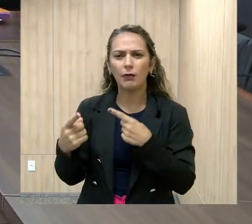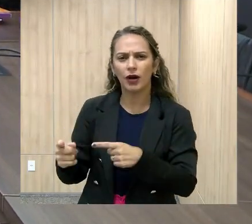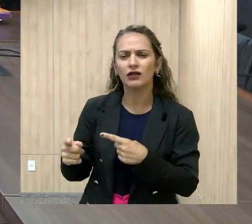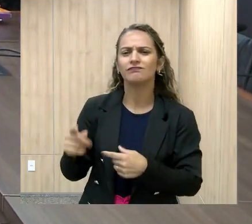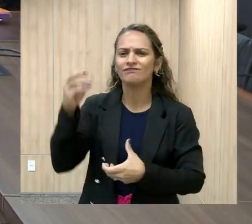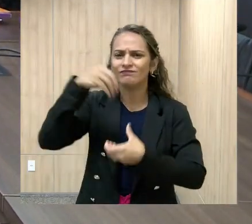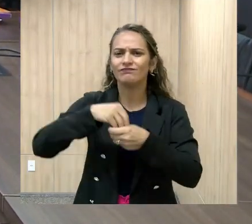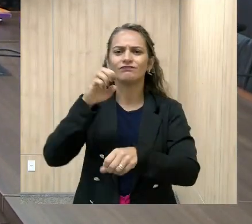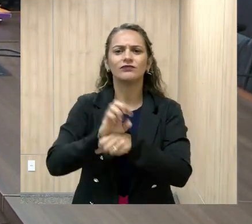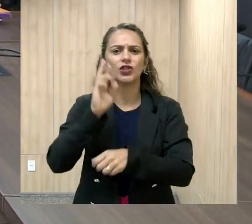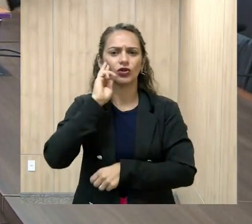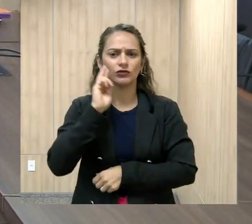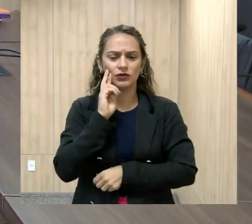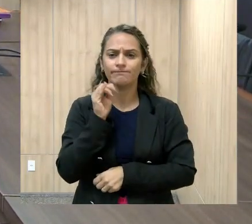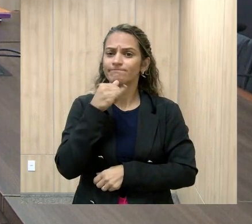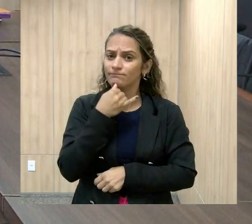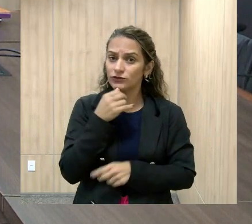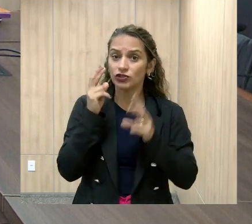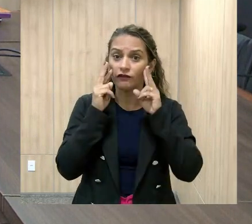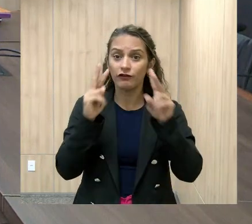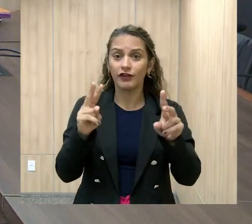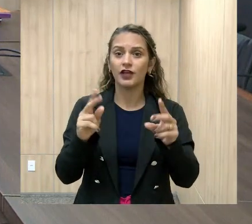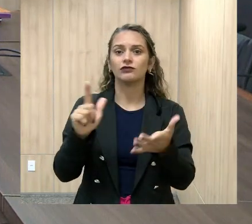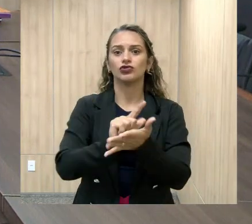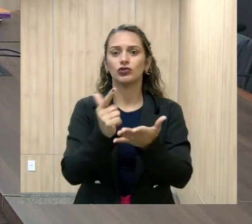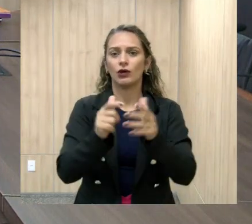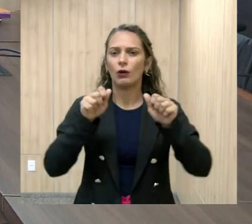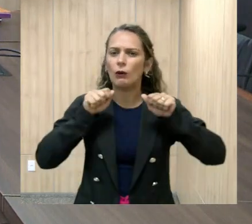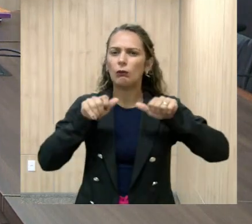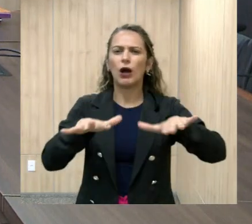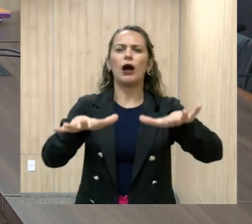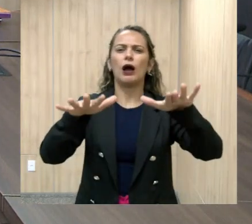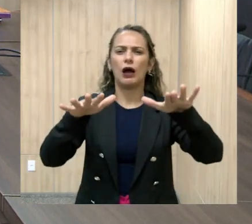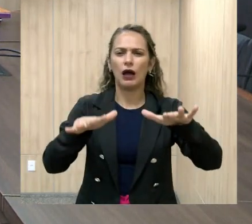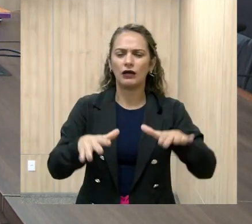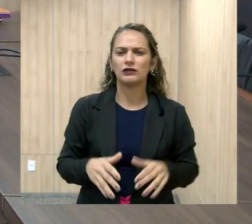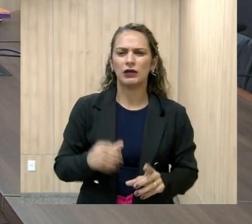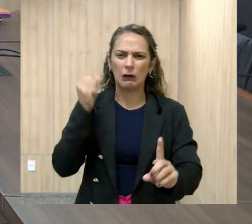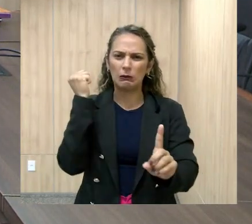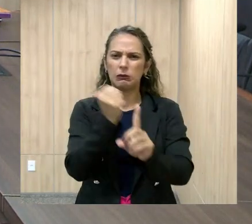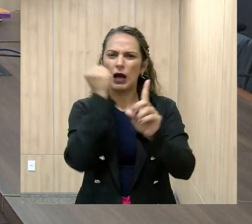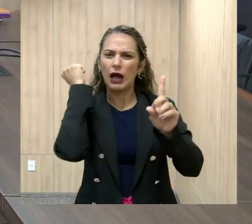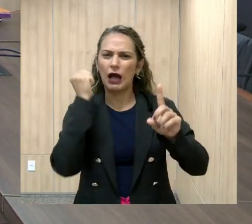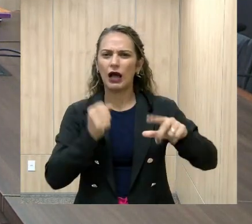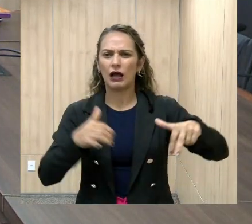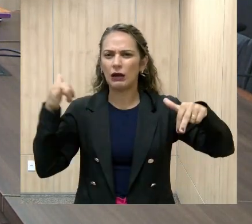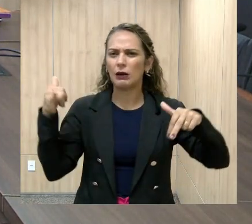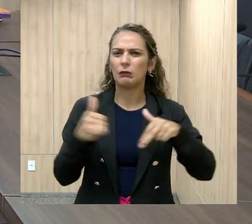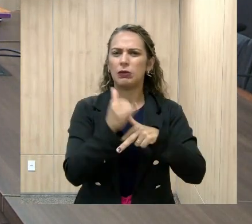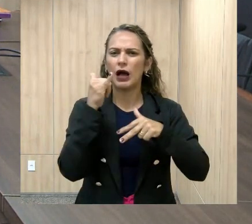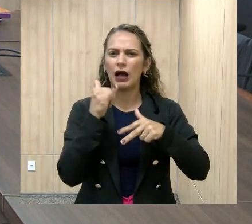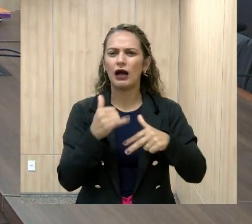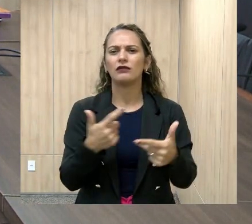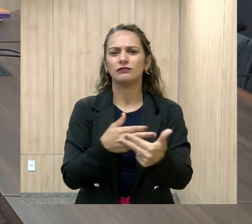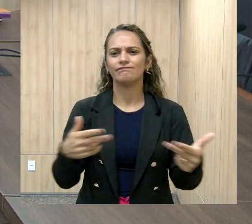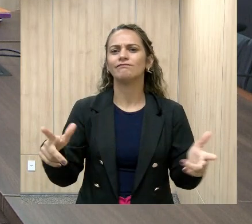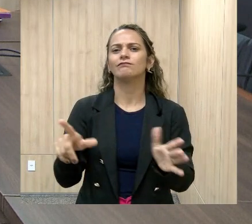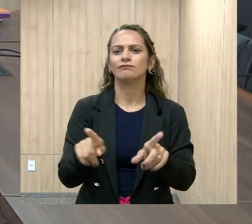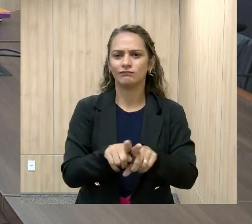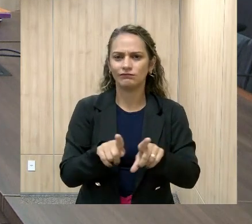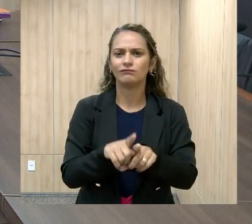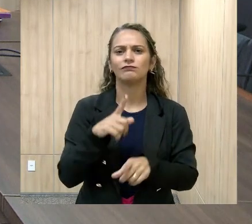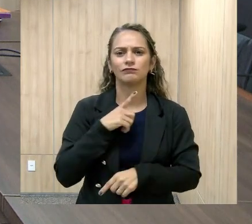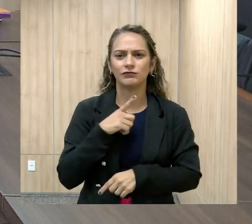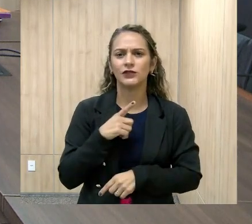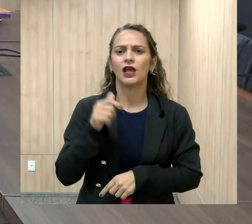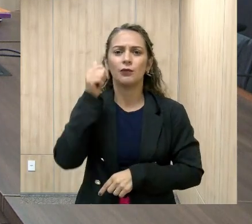é tão triste a gente ver nos noticiários situações de feminicídio feminicídio altíssima e principalmente